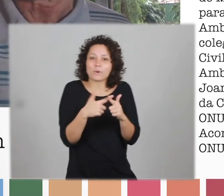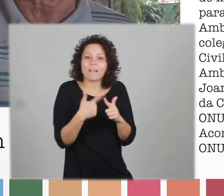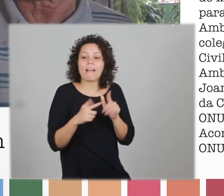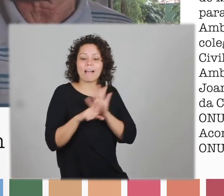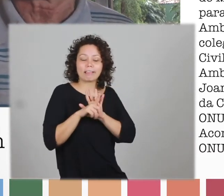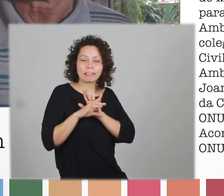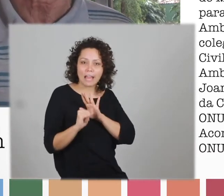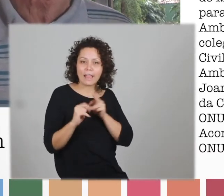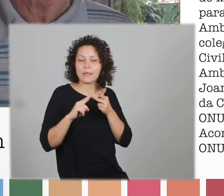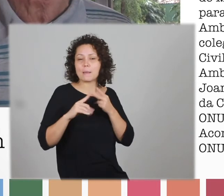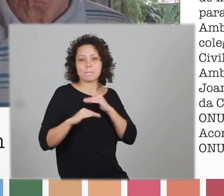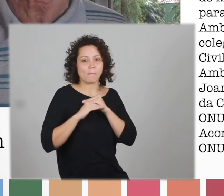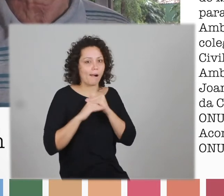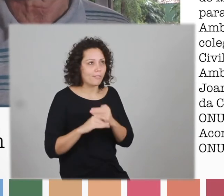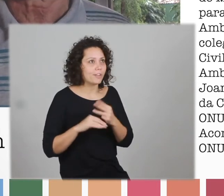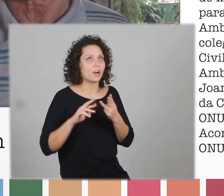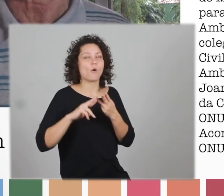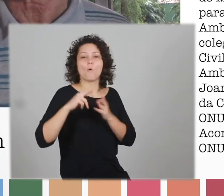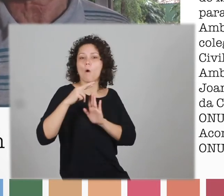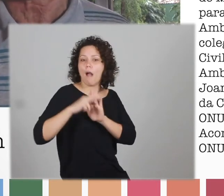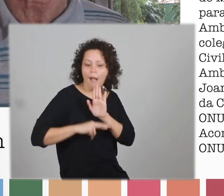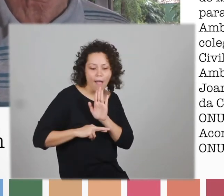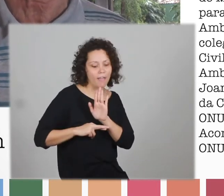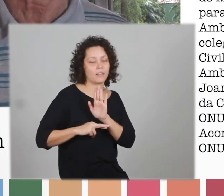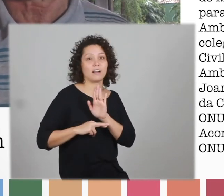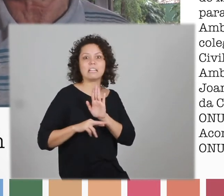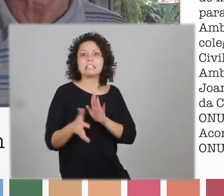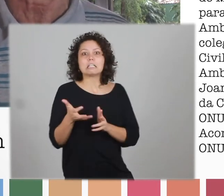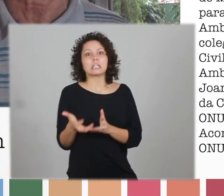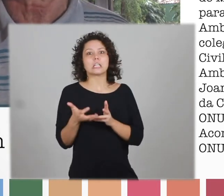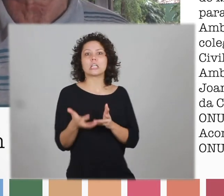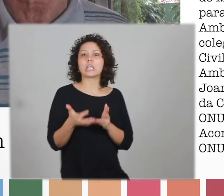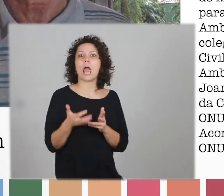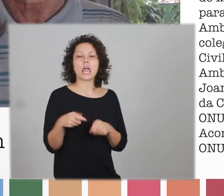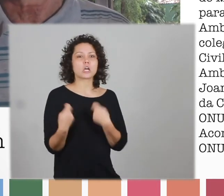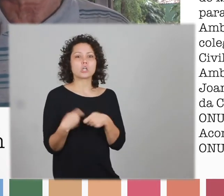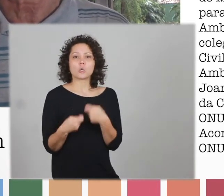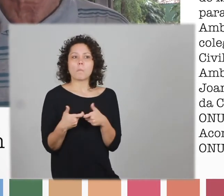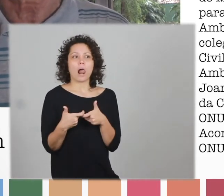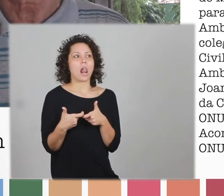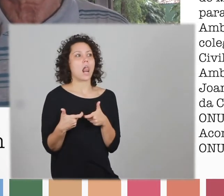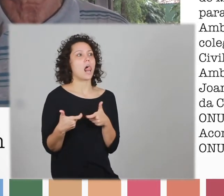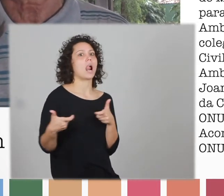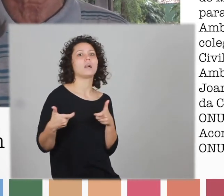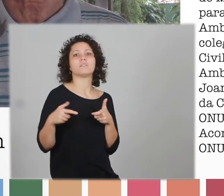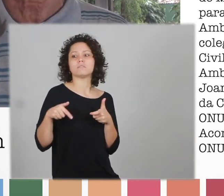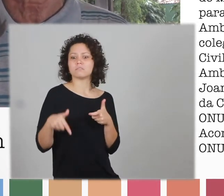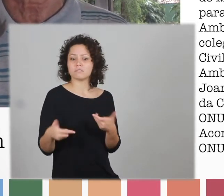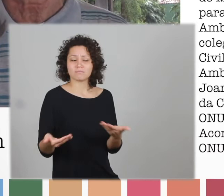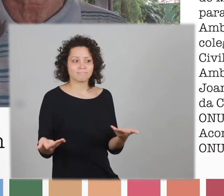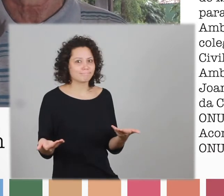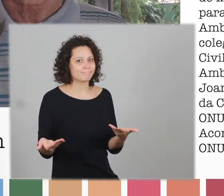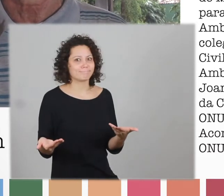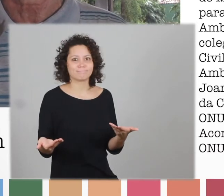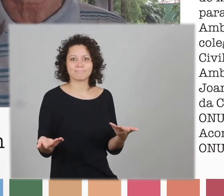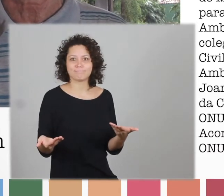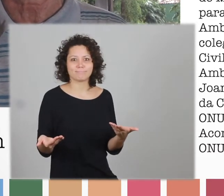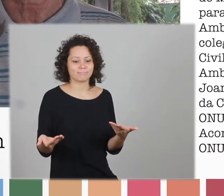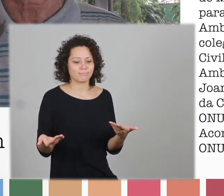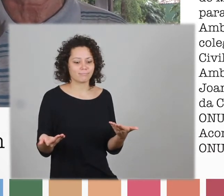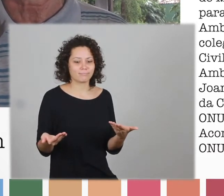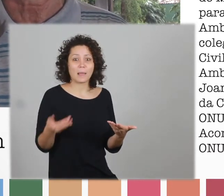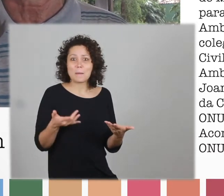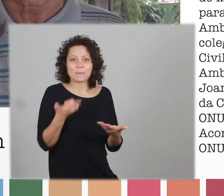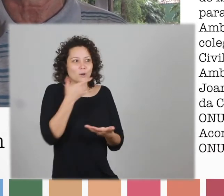leis que valiam para o crescimento econômico a qualquer custo degradador e injusto, não podem ser aplicados, obviamente, na busca